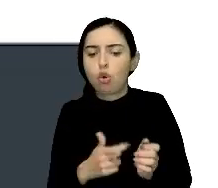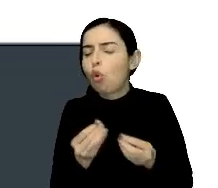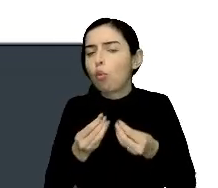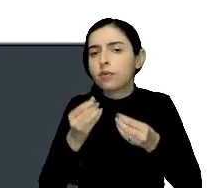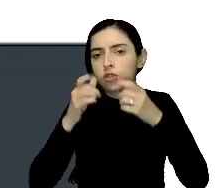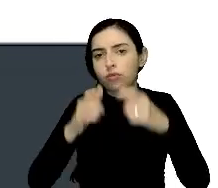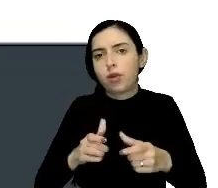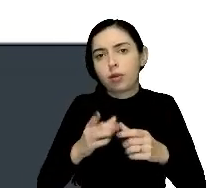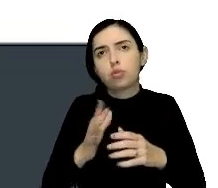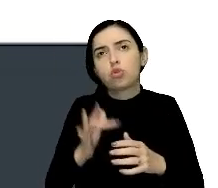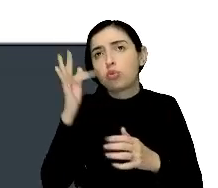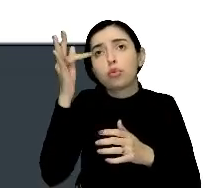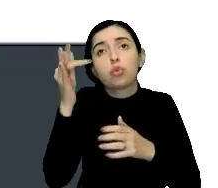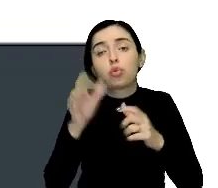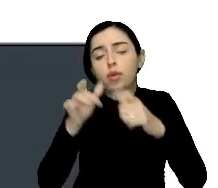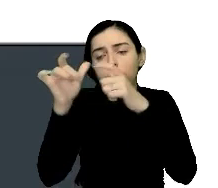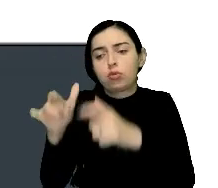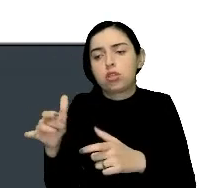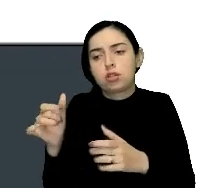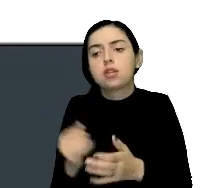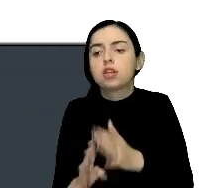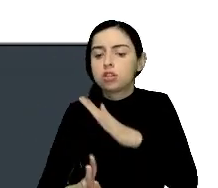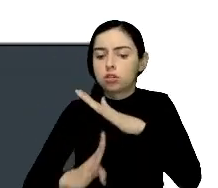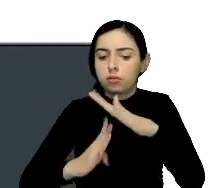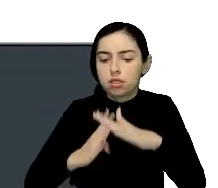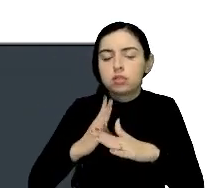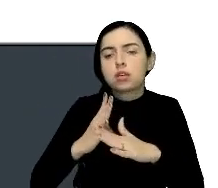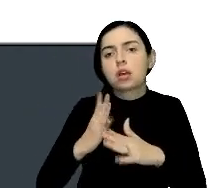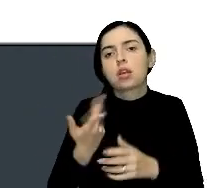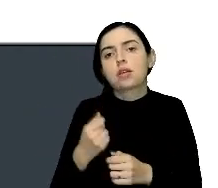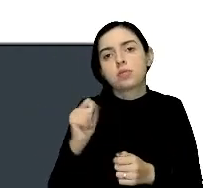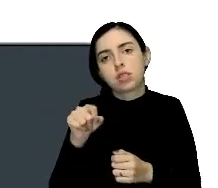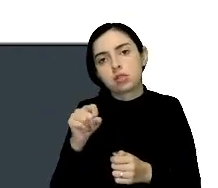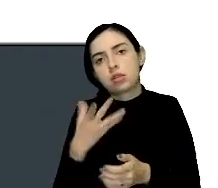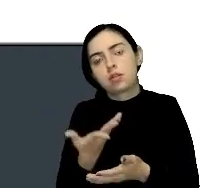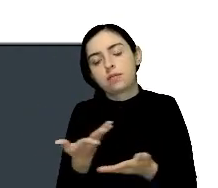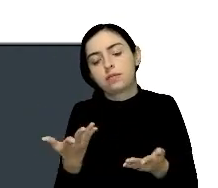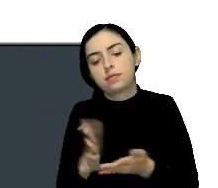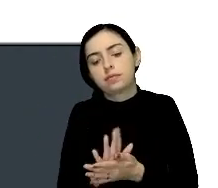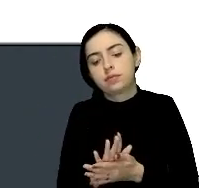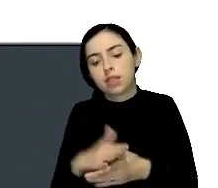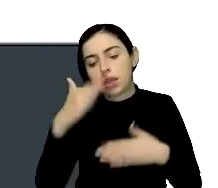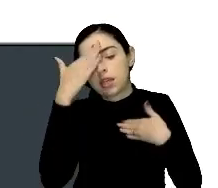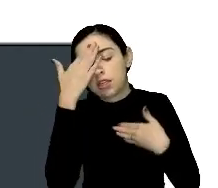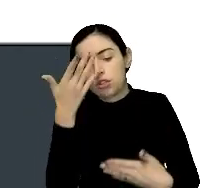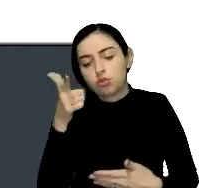onde vamos. Né? Nós somos migrantes e vamos pelo mundo. Agradeço mais uma vez,